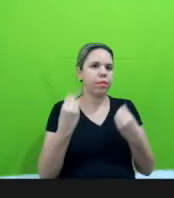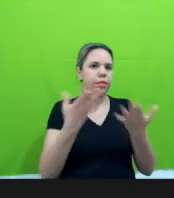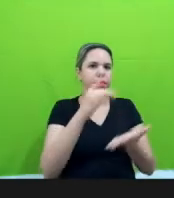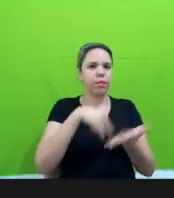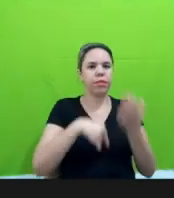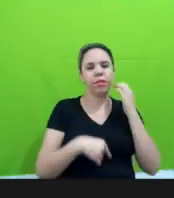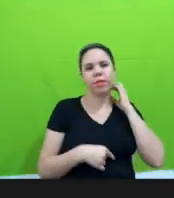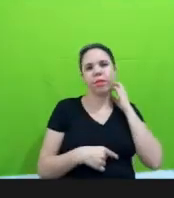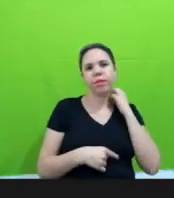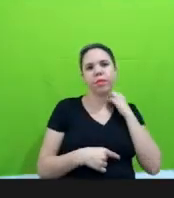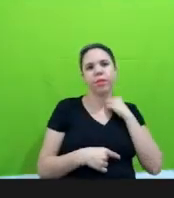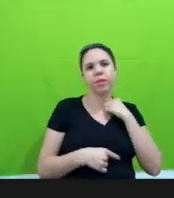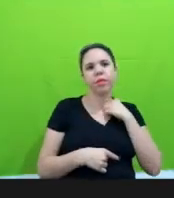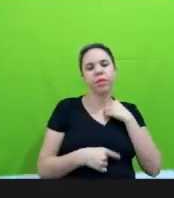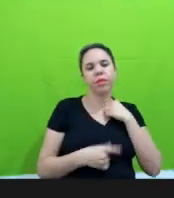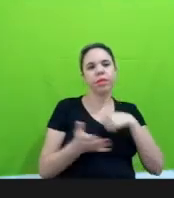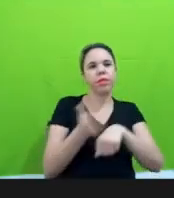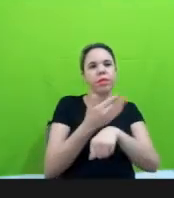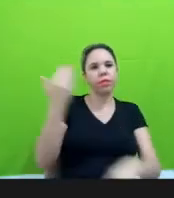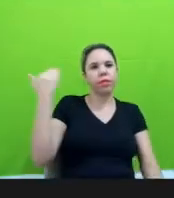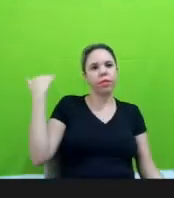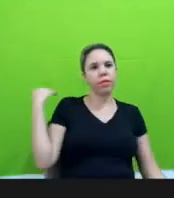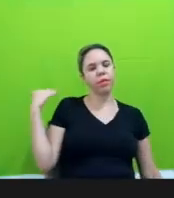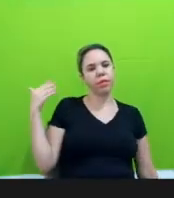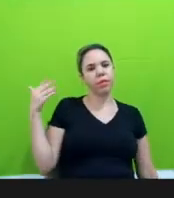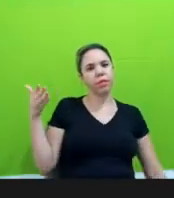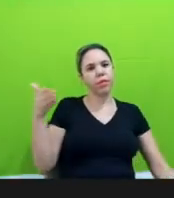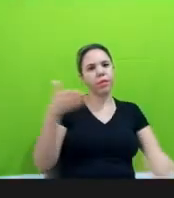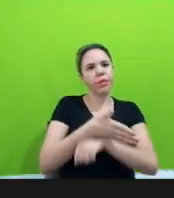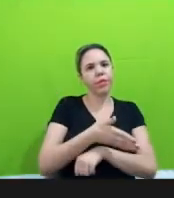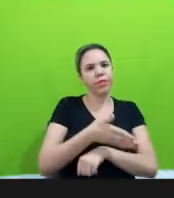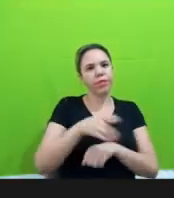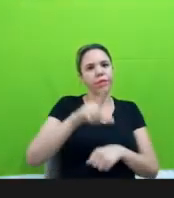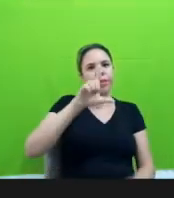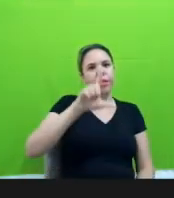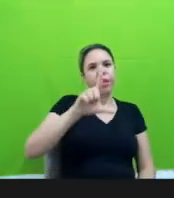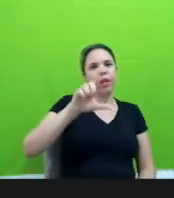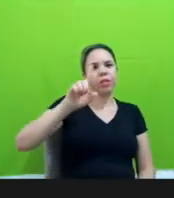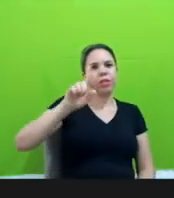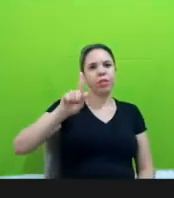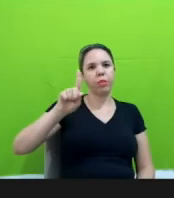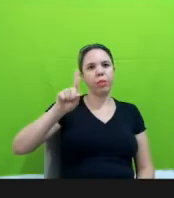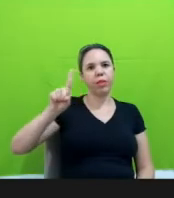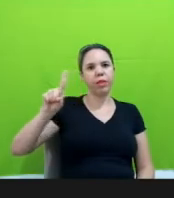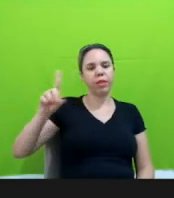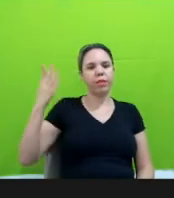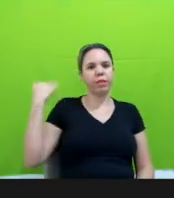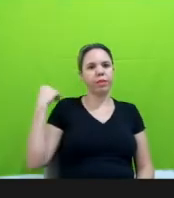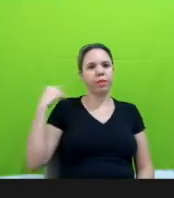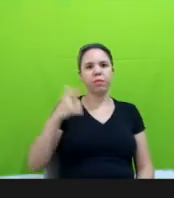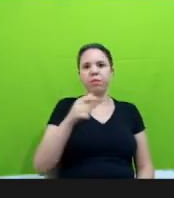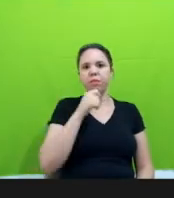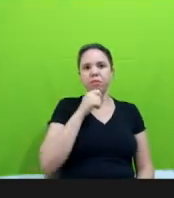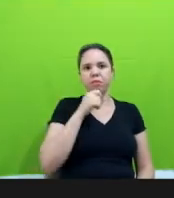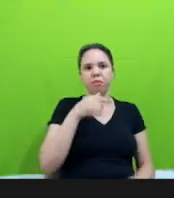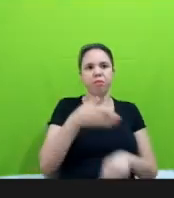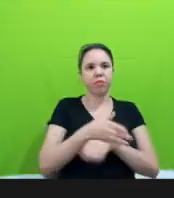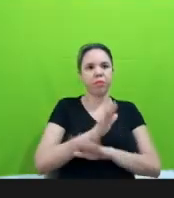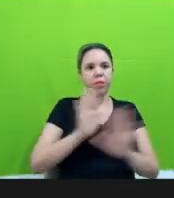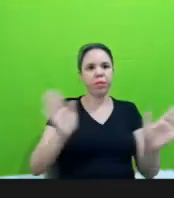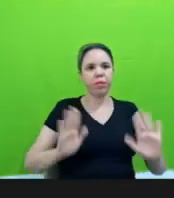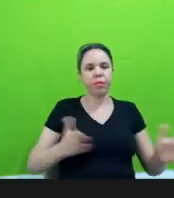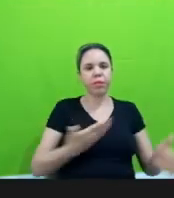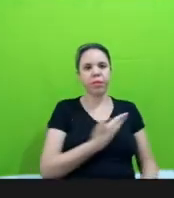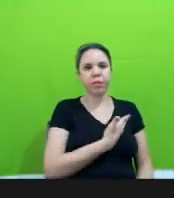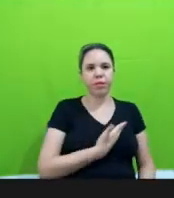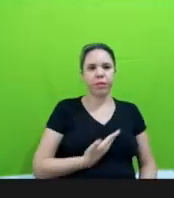documentos anteriores à entrada em vigor da LGPD, já citando a LGPD. Ela não estava nem vigorando ainda, e o